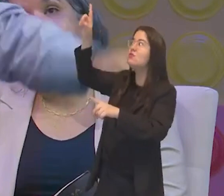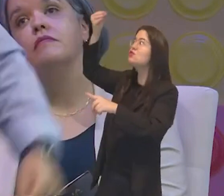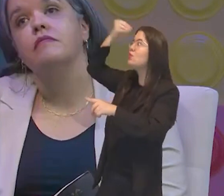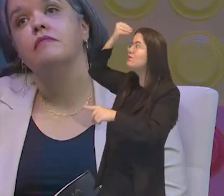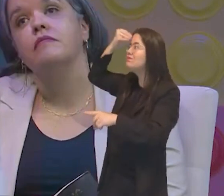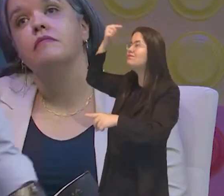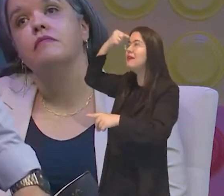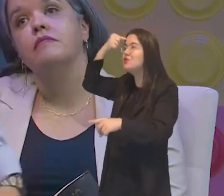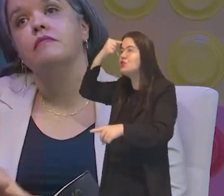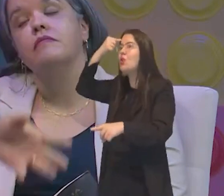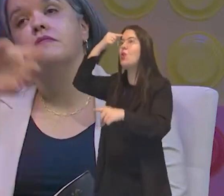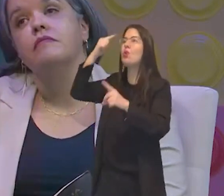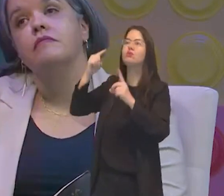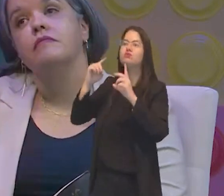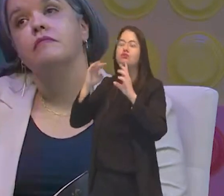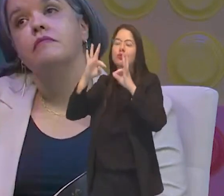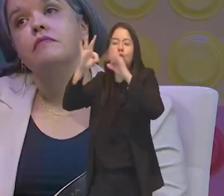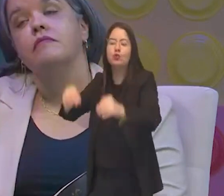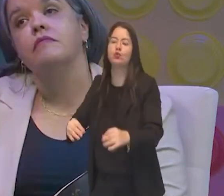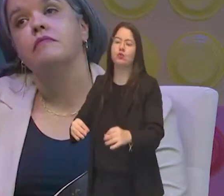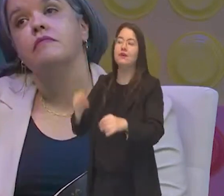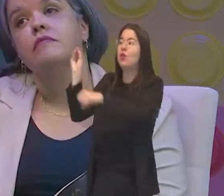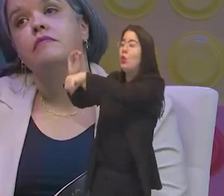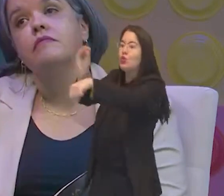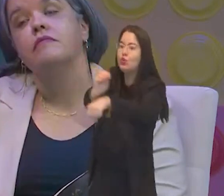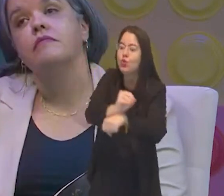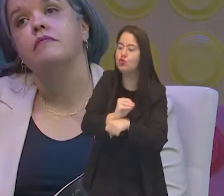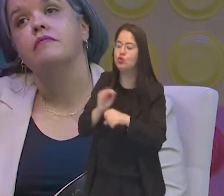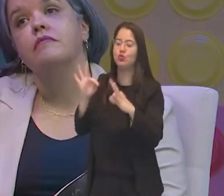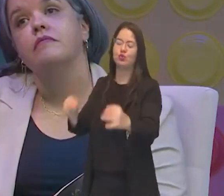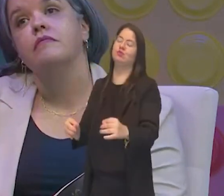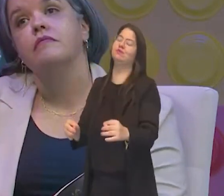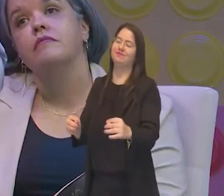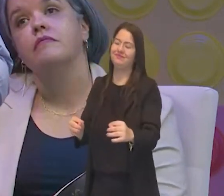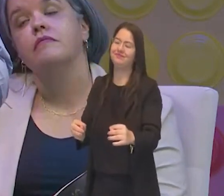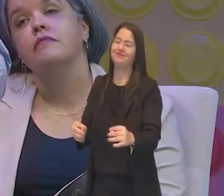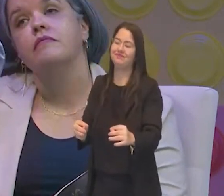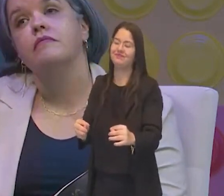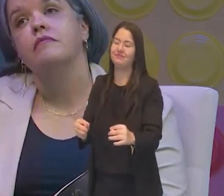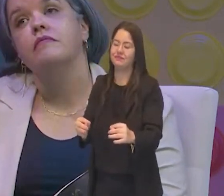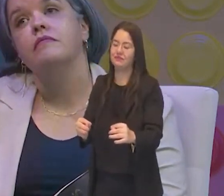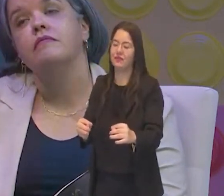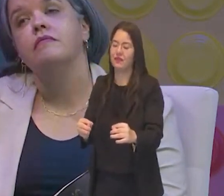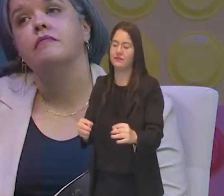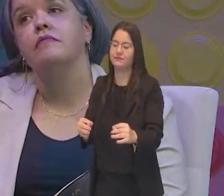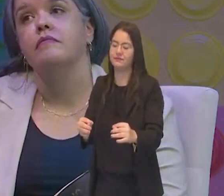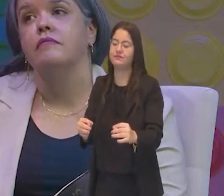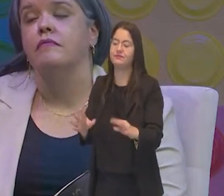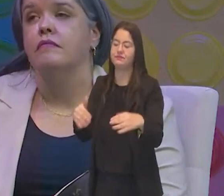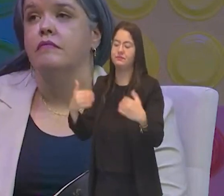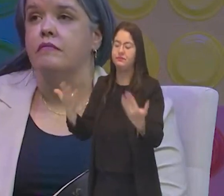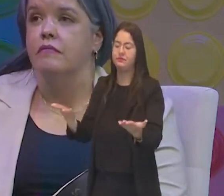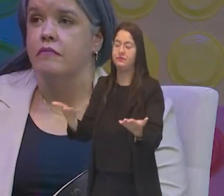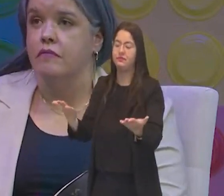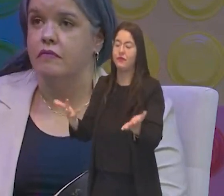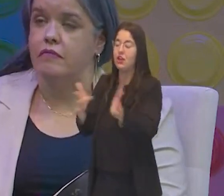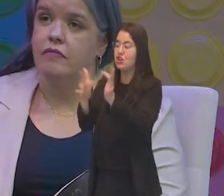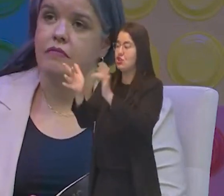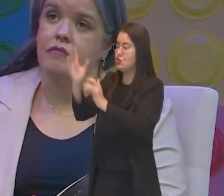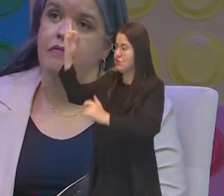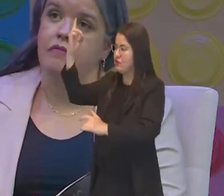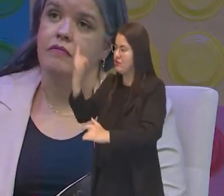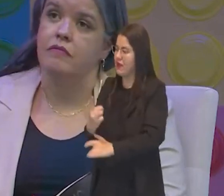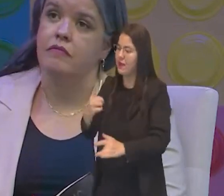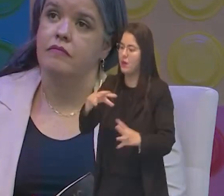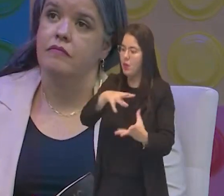de José. E quando Jesus vem, então Ele abre a oportunidade para cada um de nós,